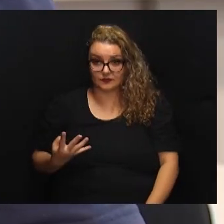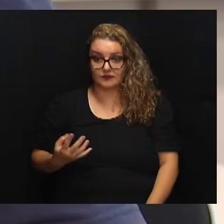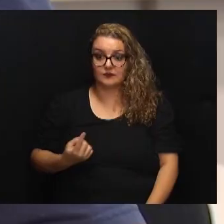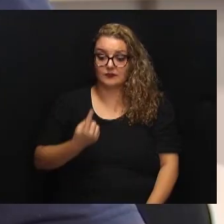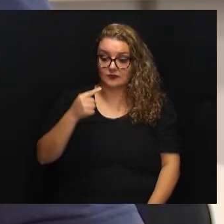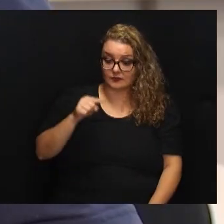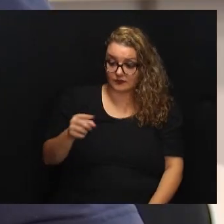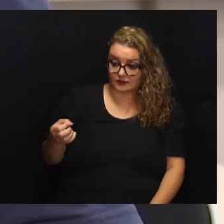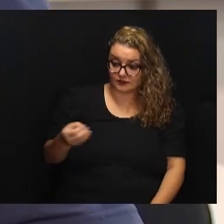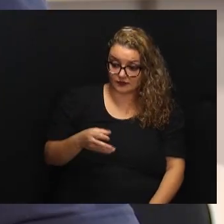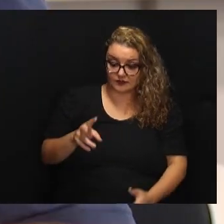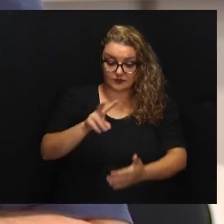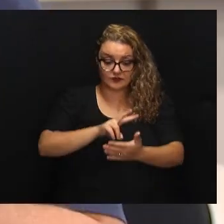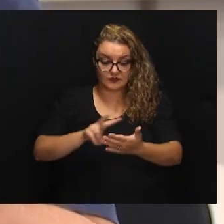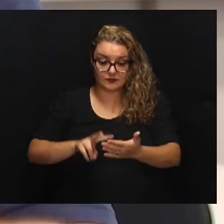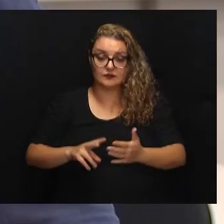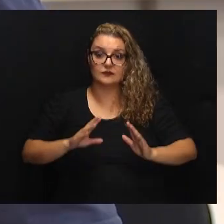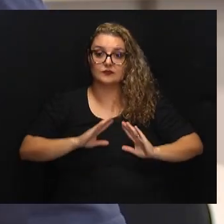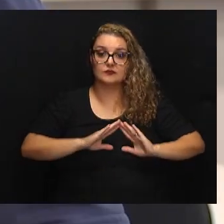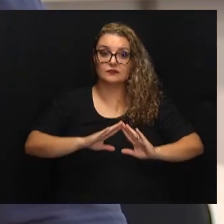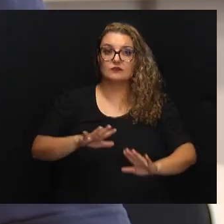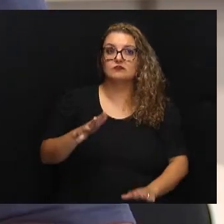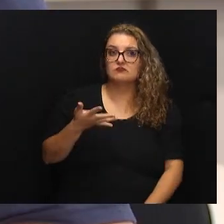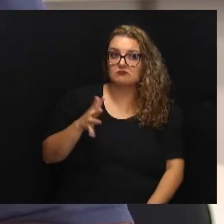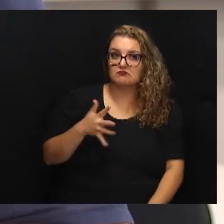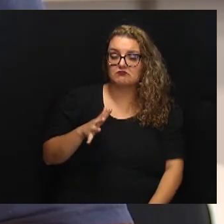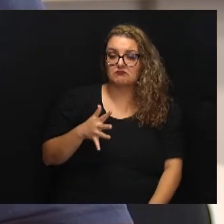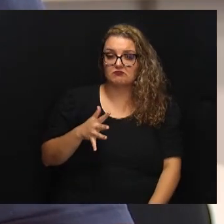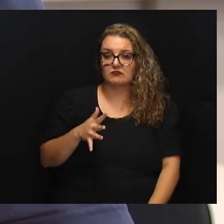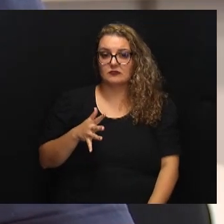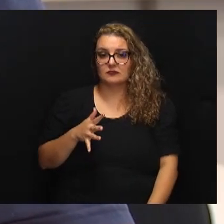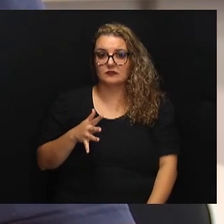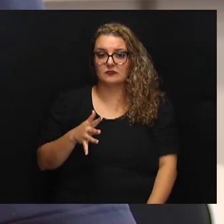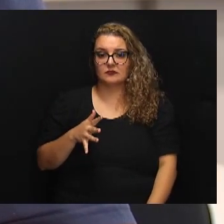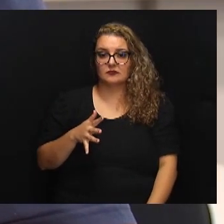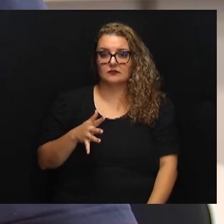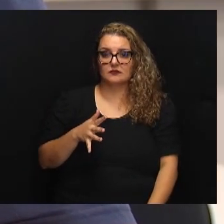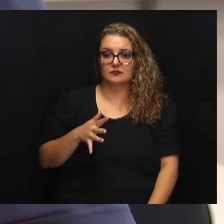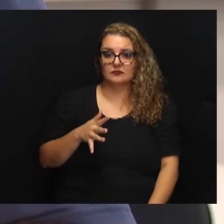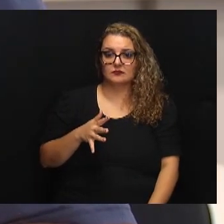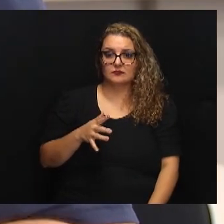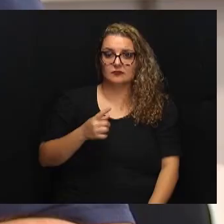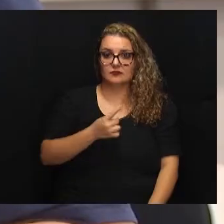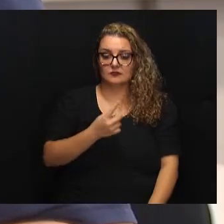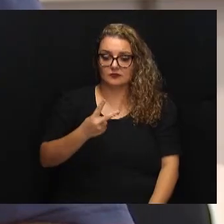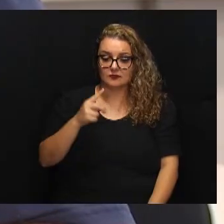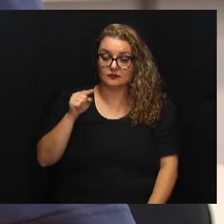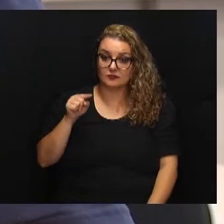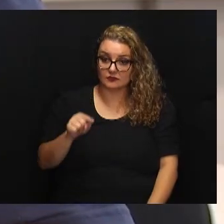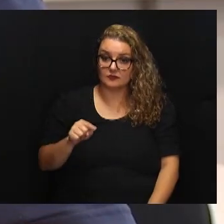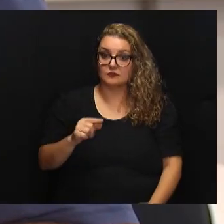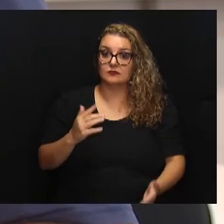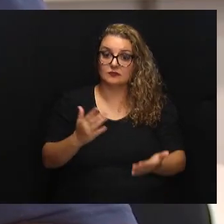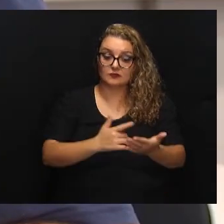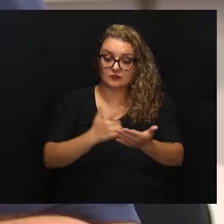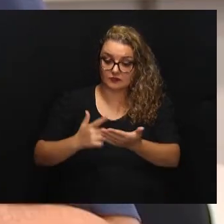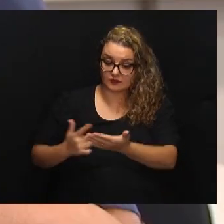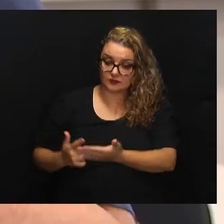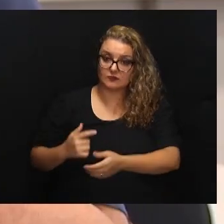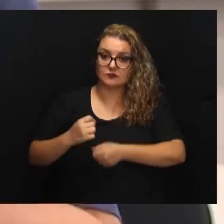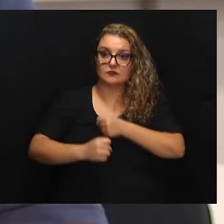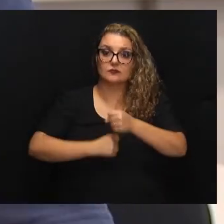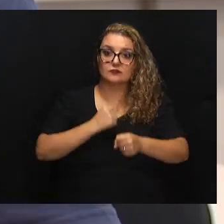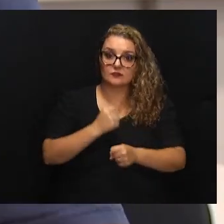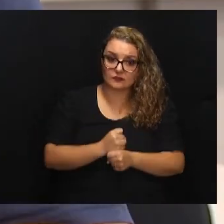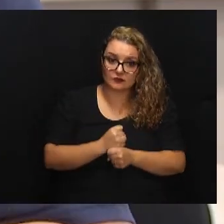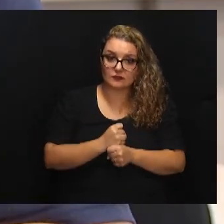ano de 2024, 1.000 novos leitores. A gente emprestou uma média de aproximadamente